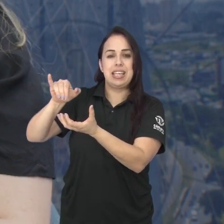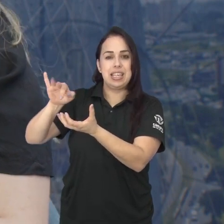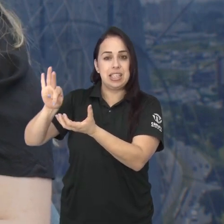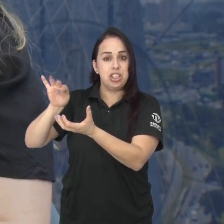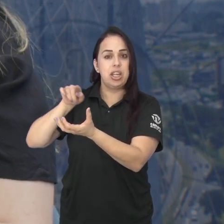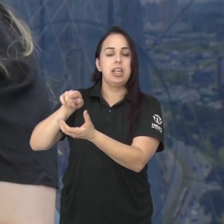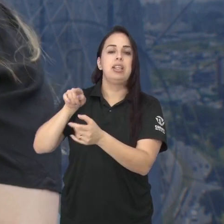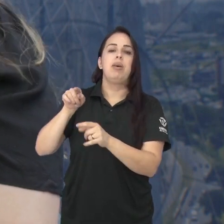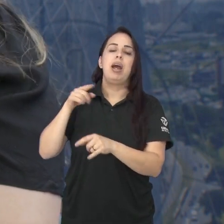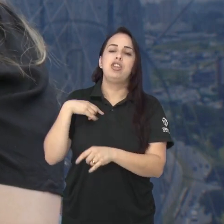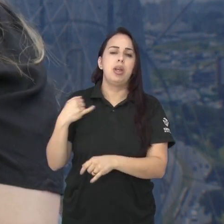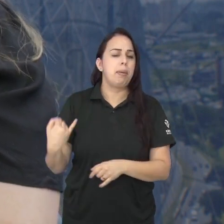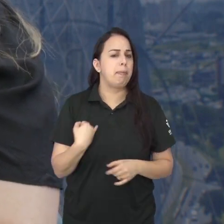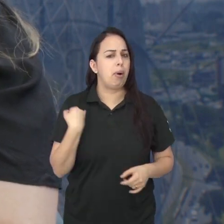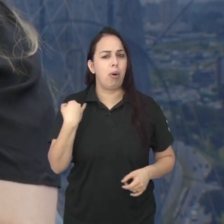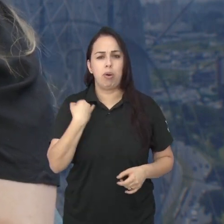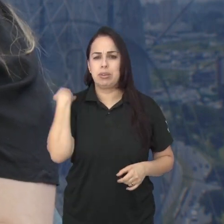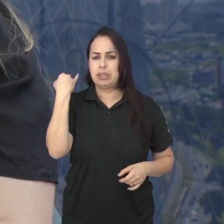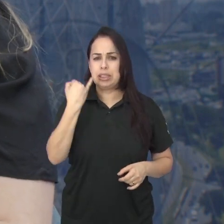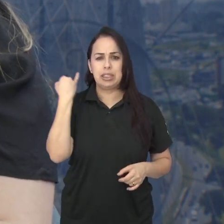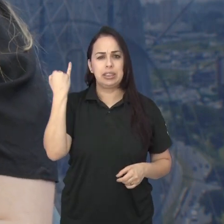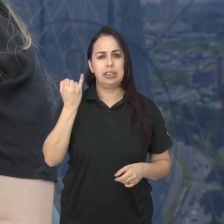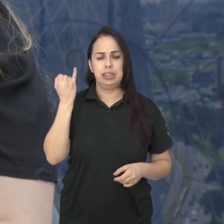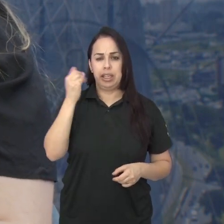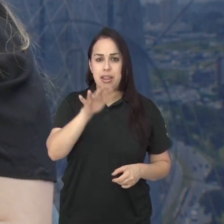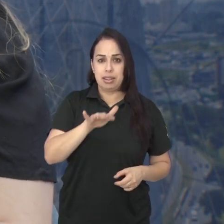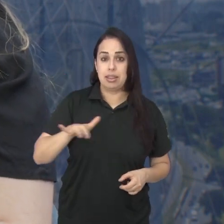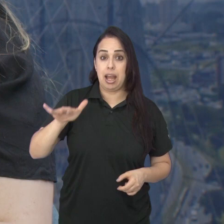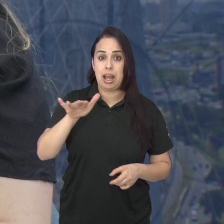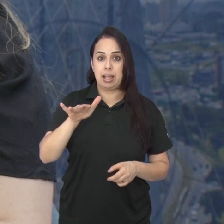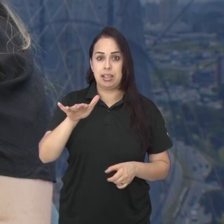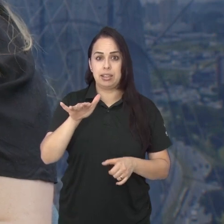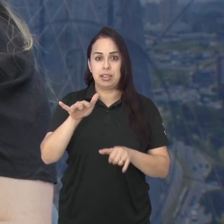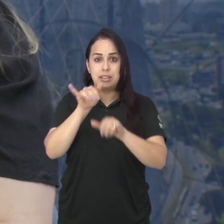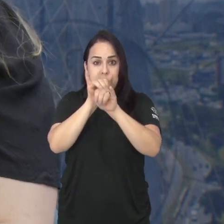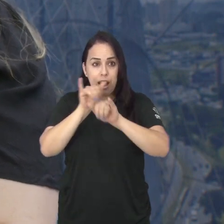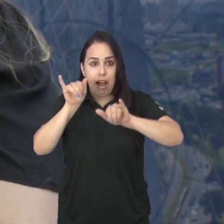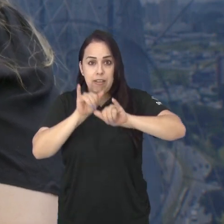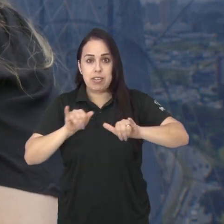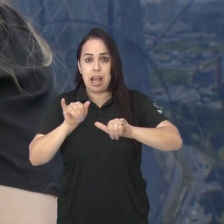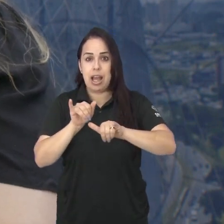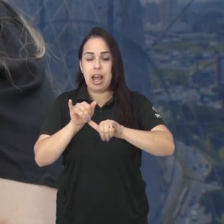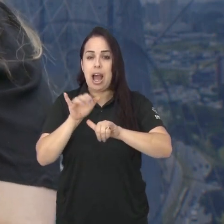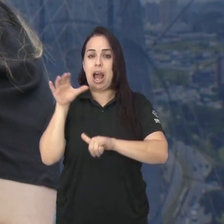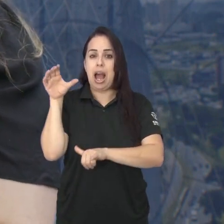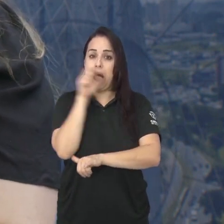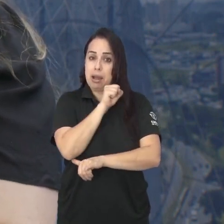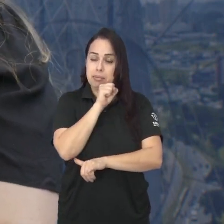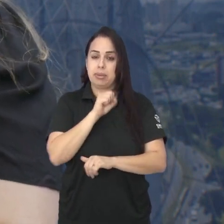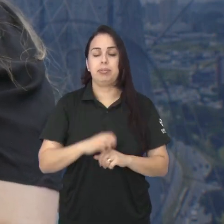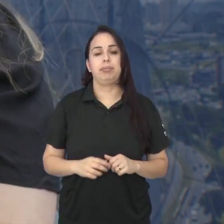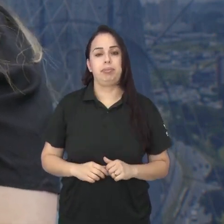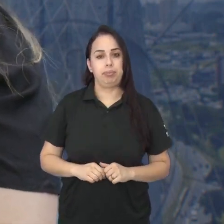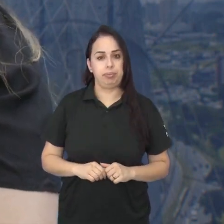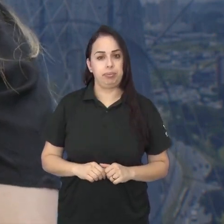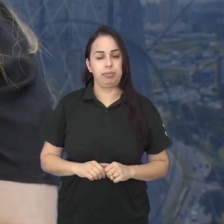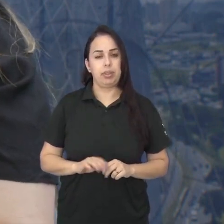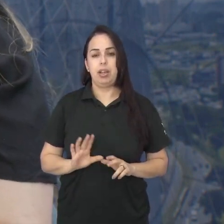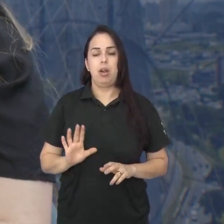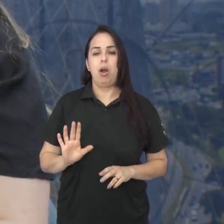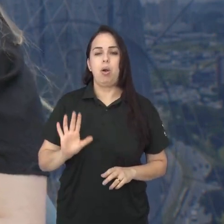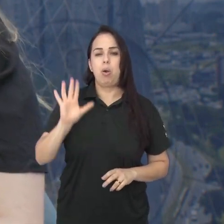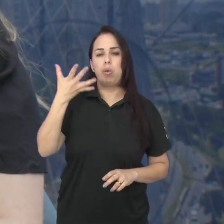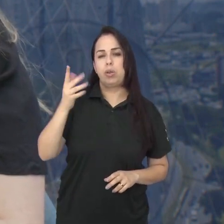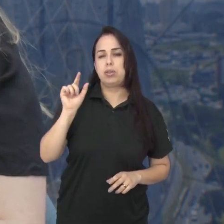extrema importância na parte da previsão de curto prazo, ou nowcasting, que a gente chama. O